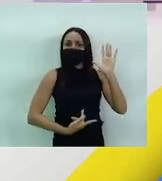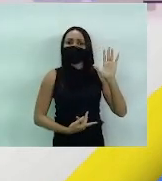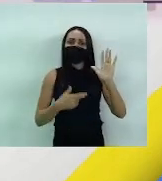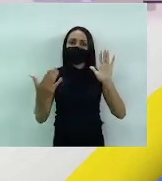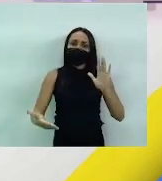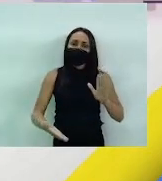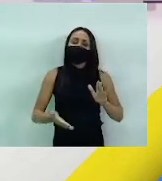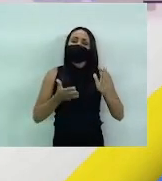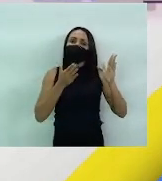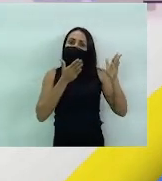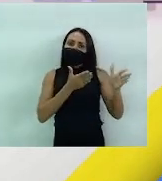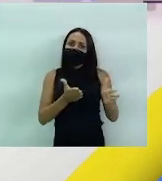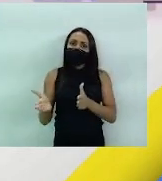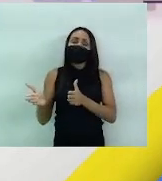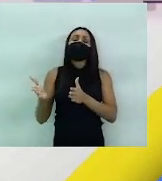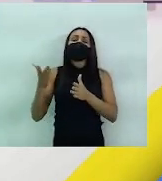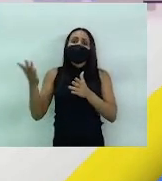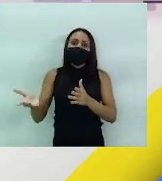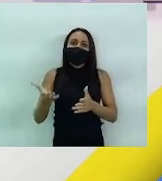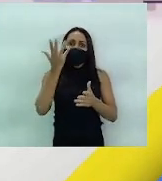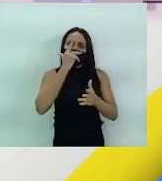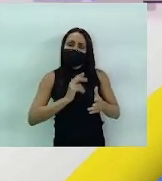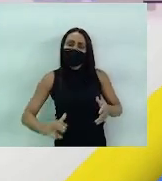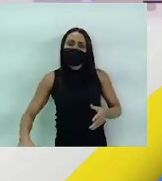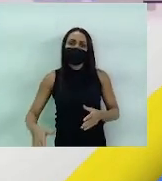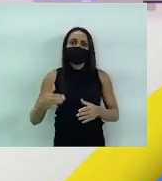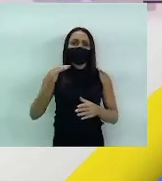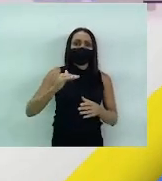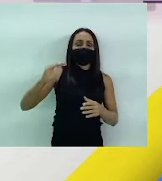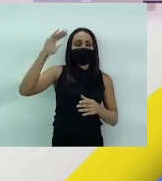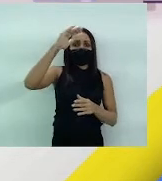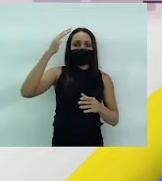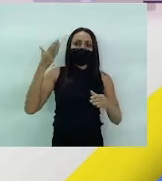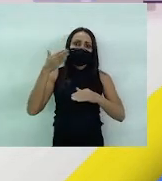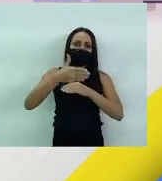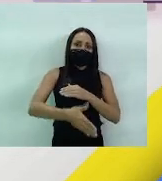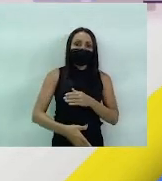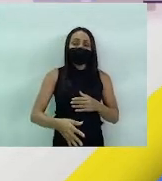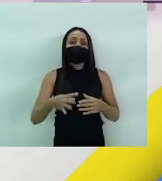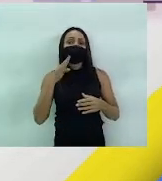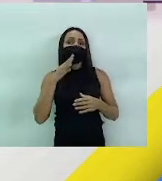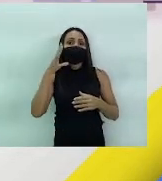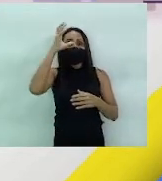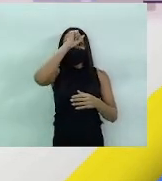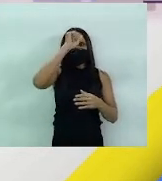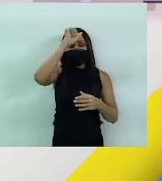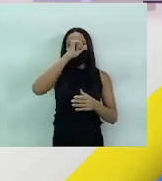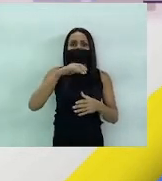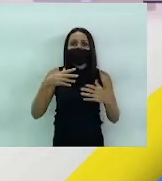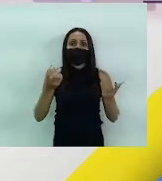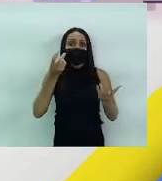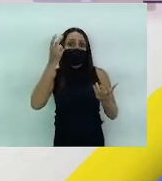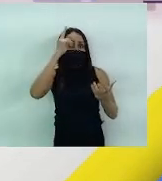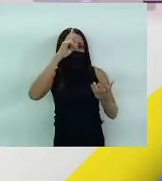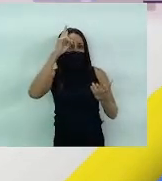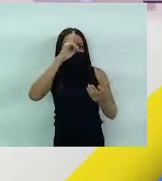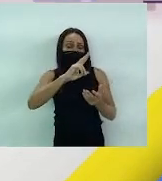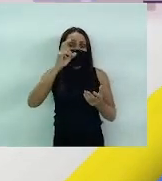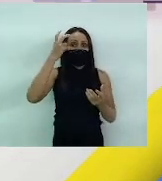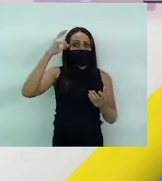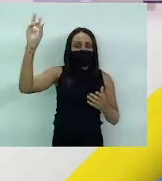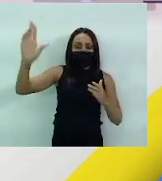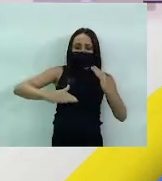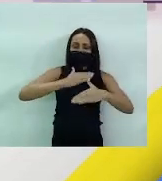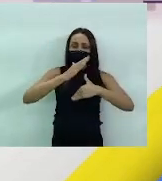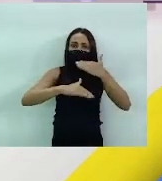que garante à criança e ao adolescente o acesso ao conhecimento histórico e culturalmente